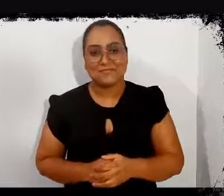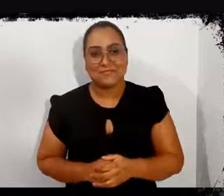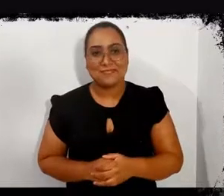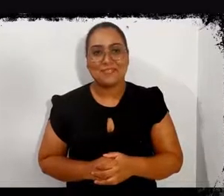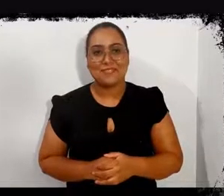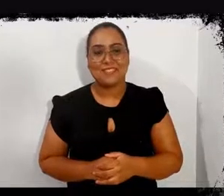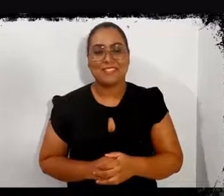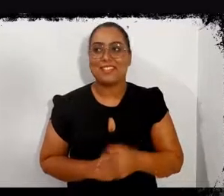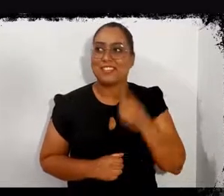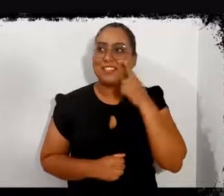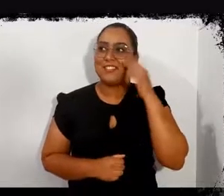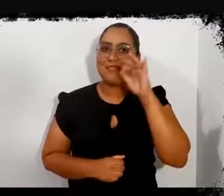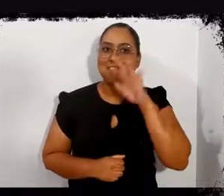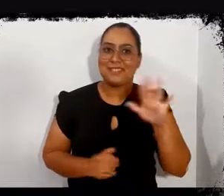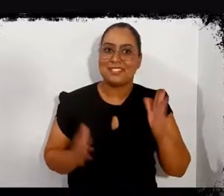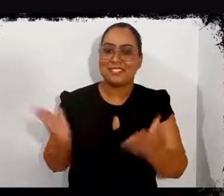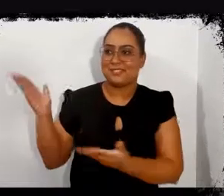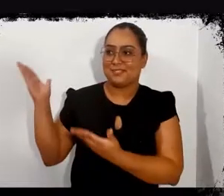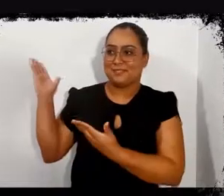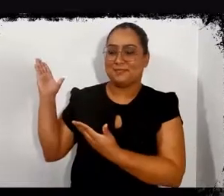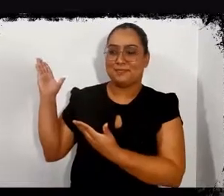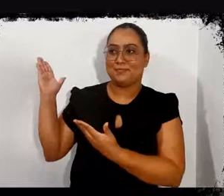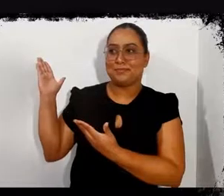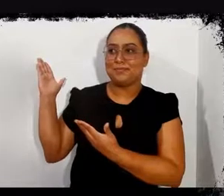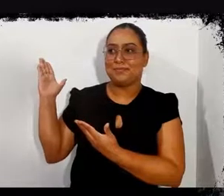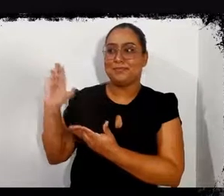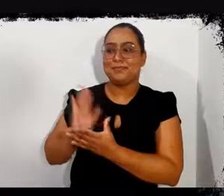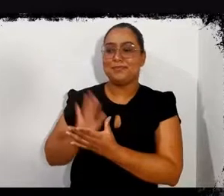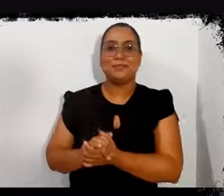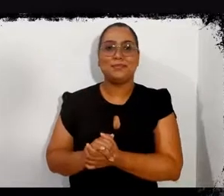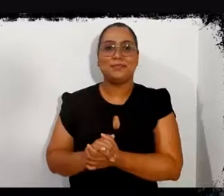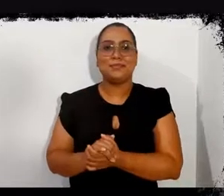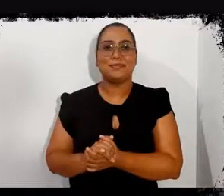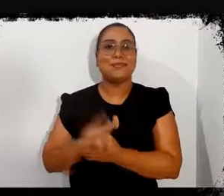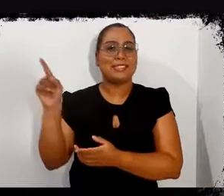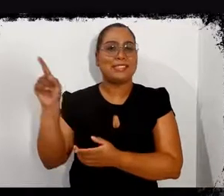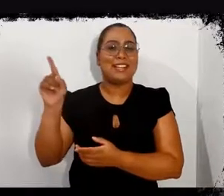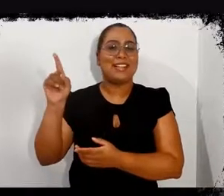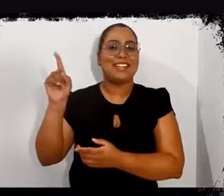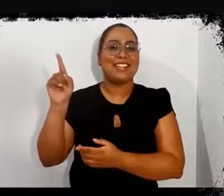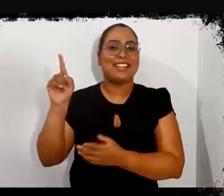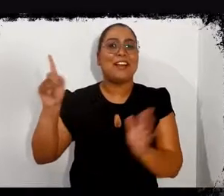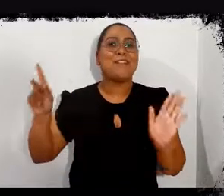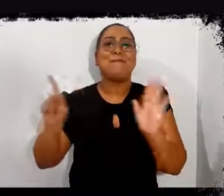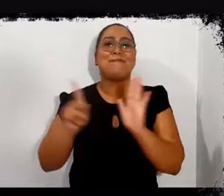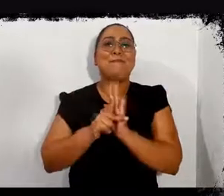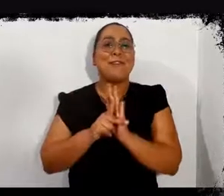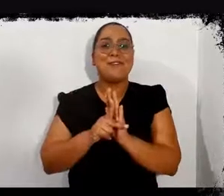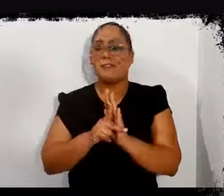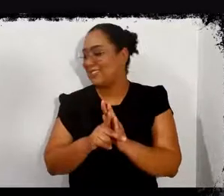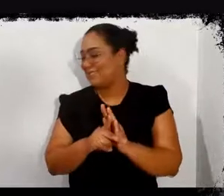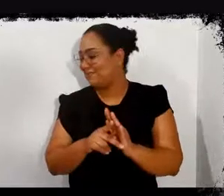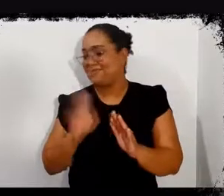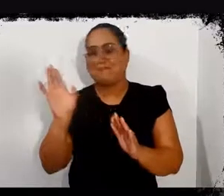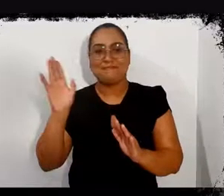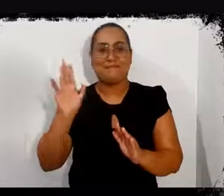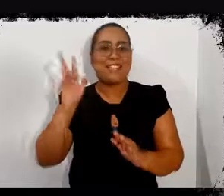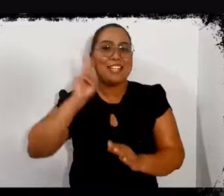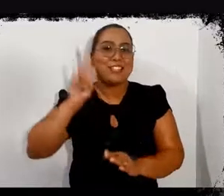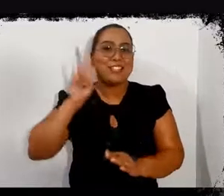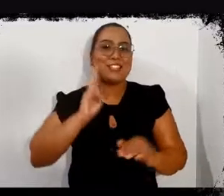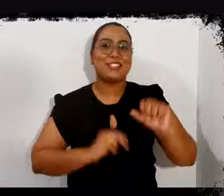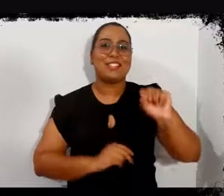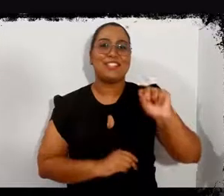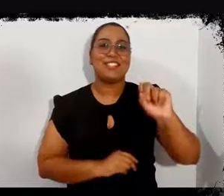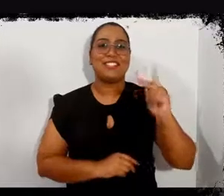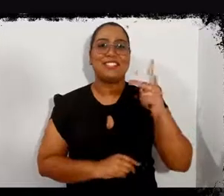exemplo de romance policial. Embora Jolles tenha se destacado como linguista, sua